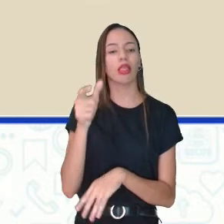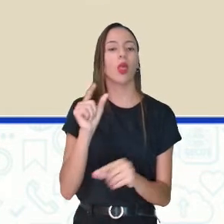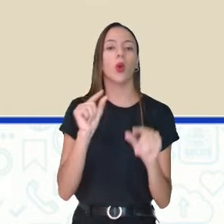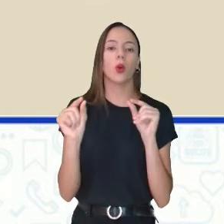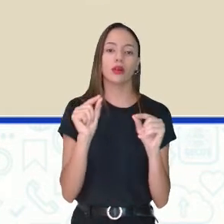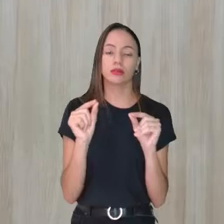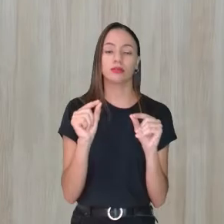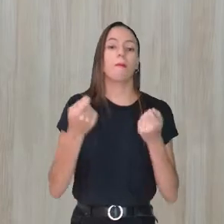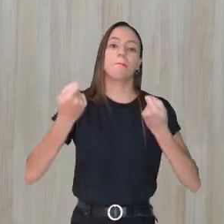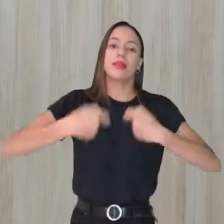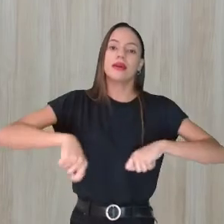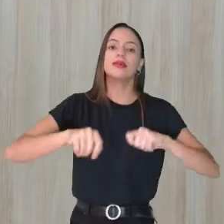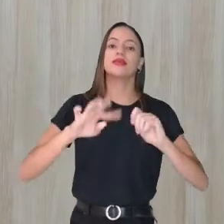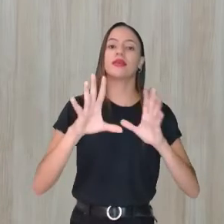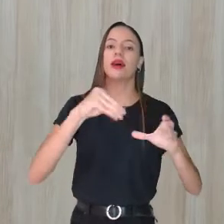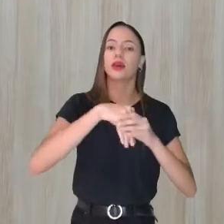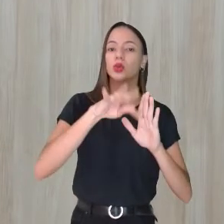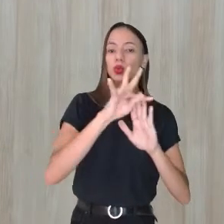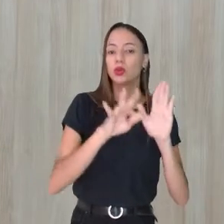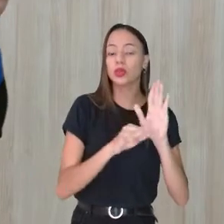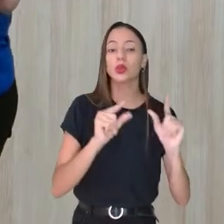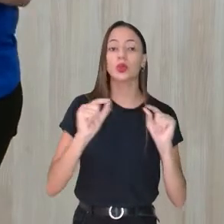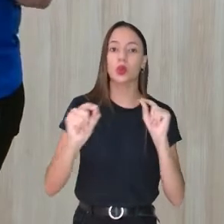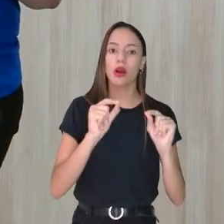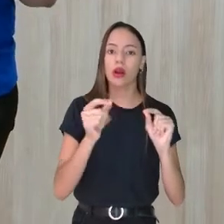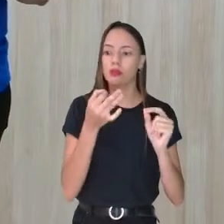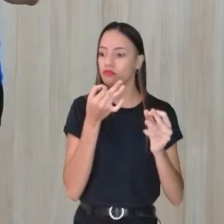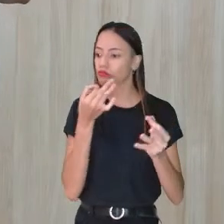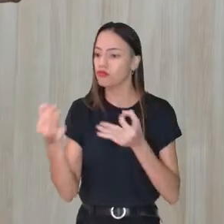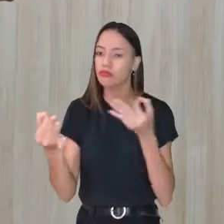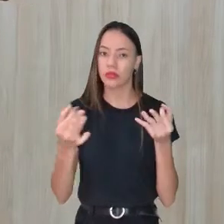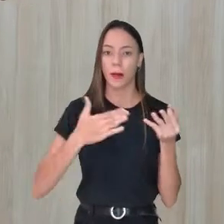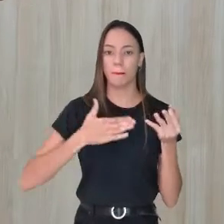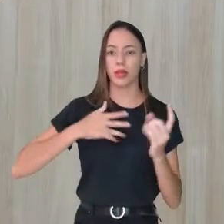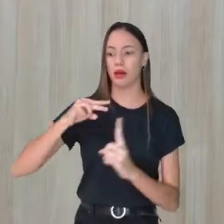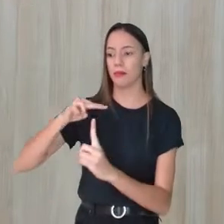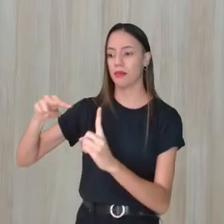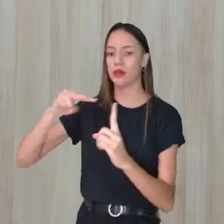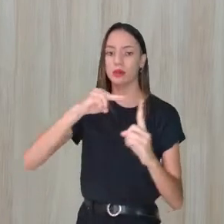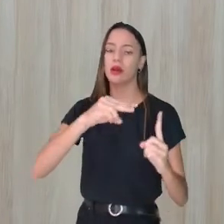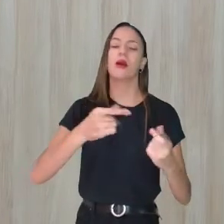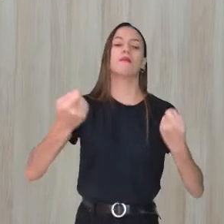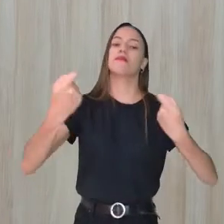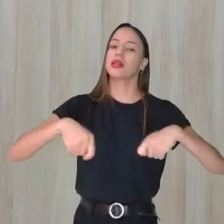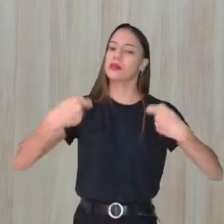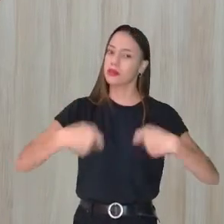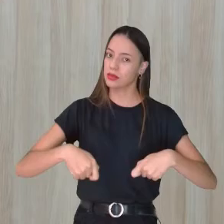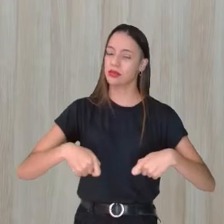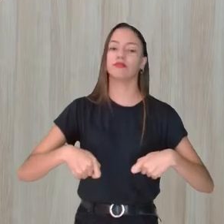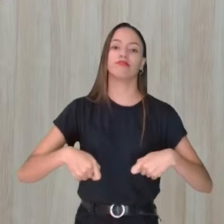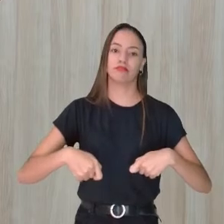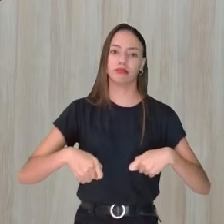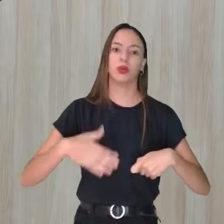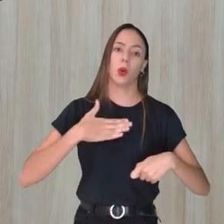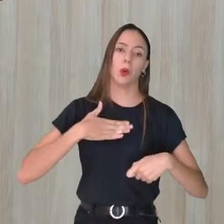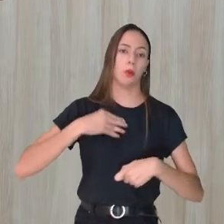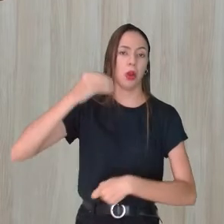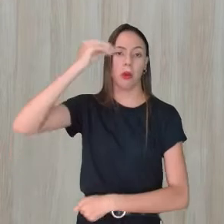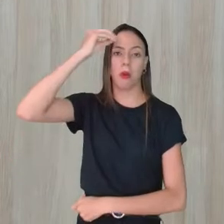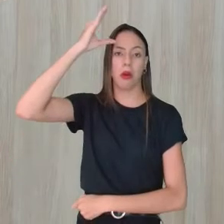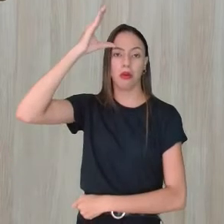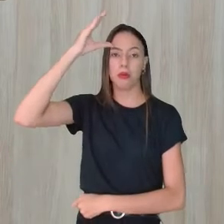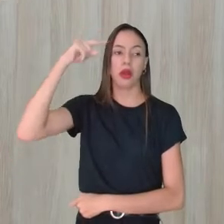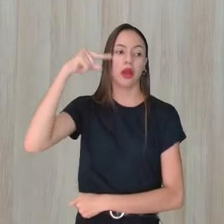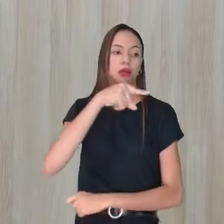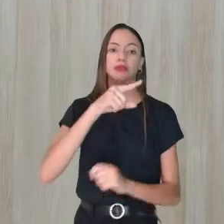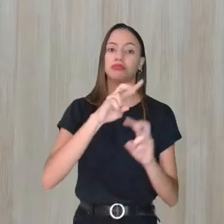colocar, né, ter esse embasamento e colocar o nosso ponto de vista com sabedoria, né, conhecimento sobre o conteúdo,